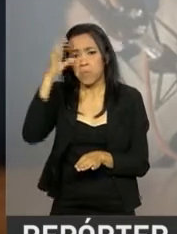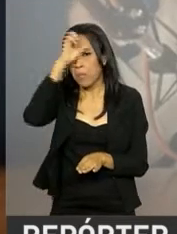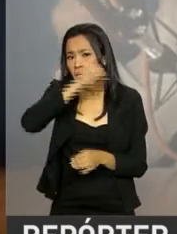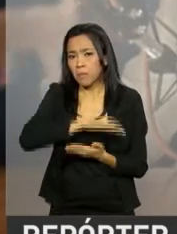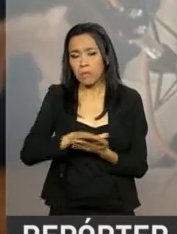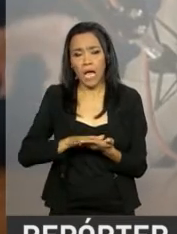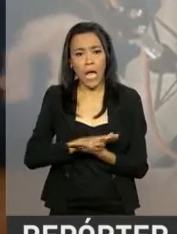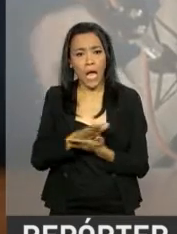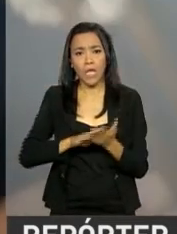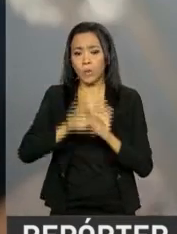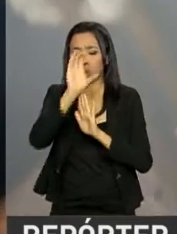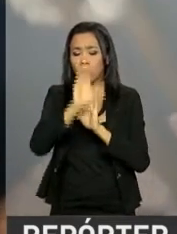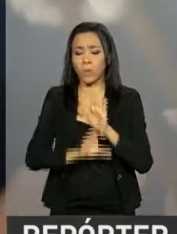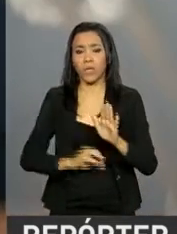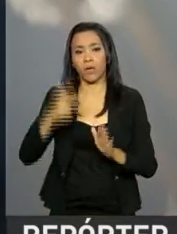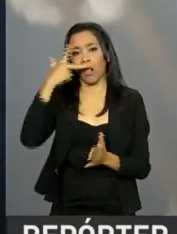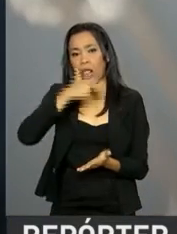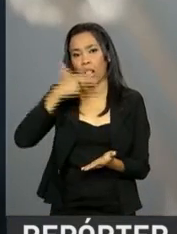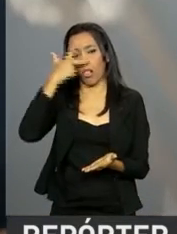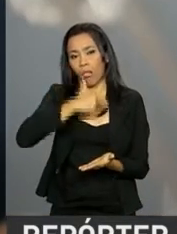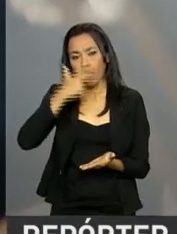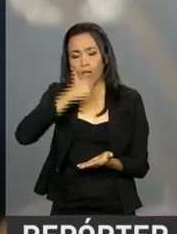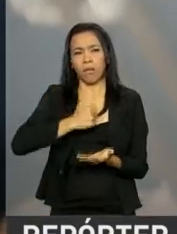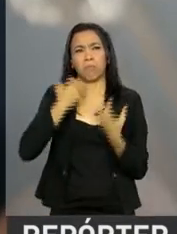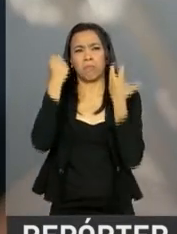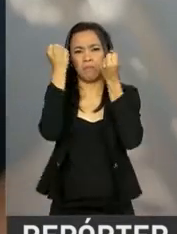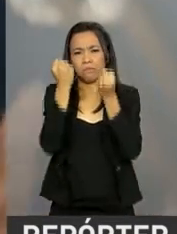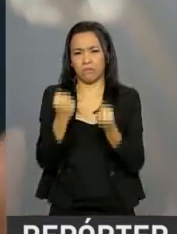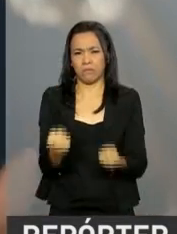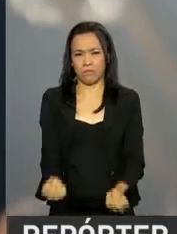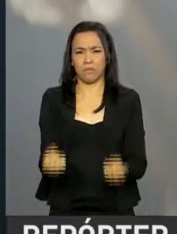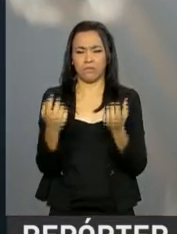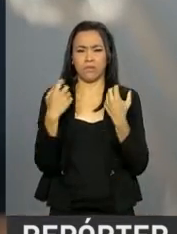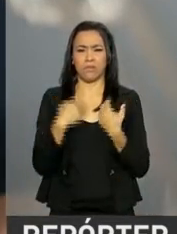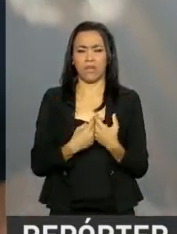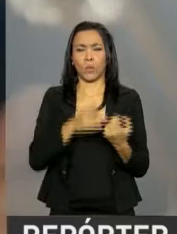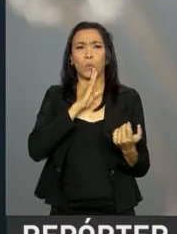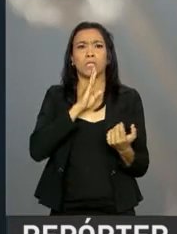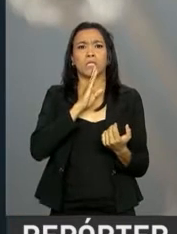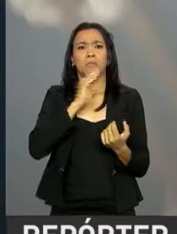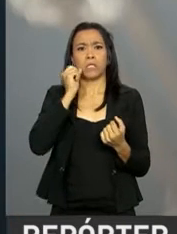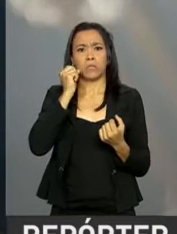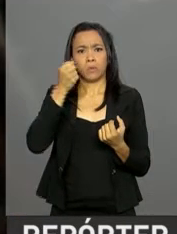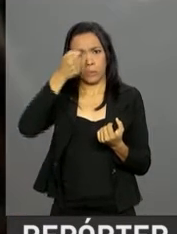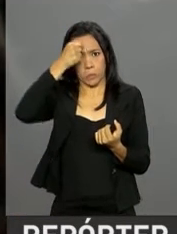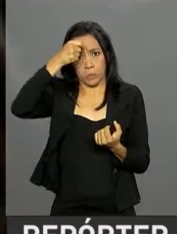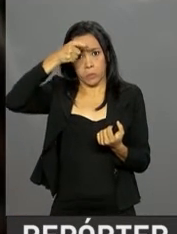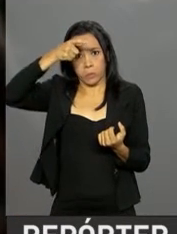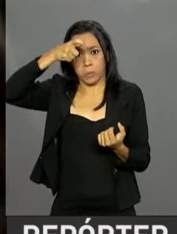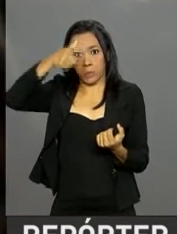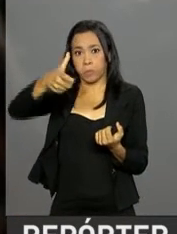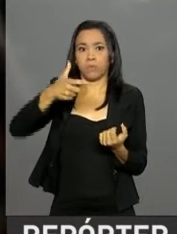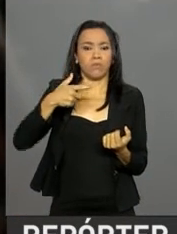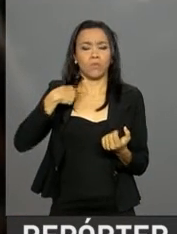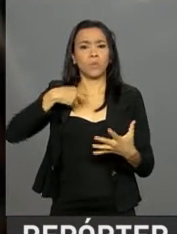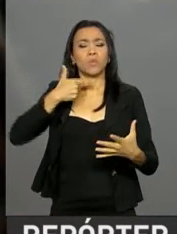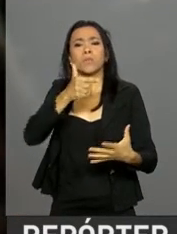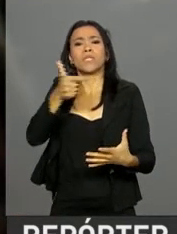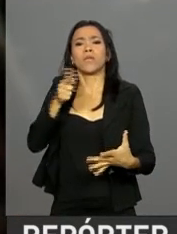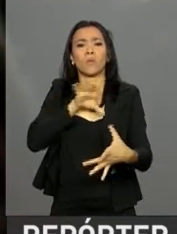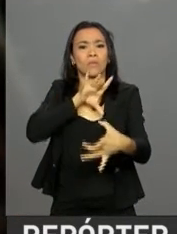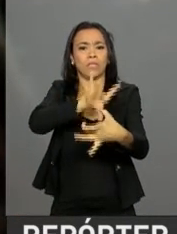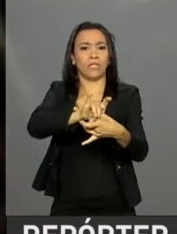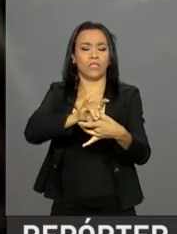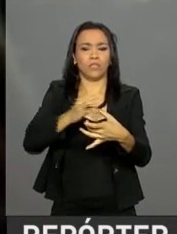currículo é monótono é pesado é enciclopédico academicismo não tem a ver com o mundo real dos alunos